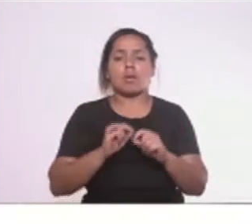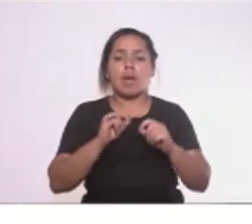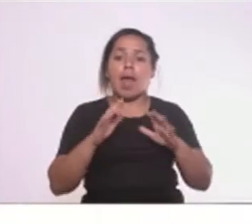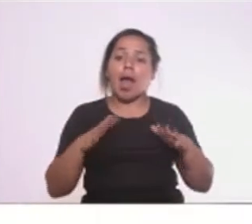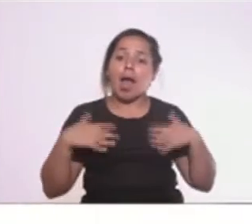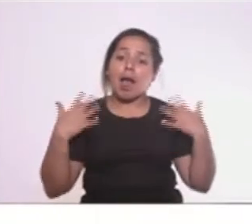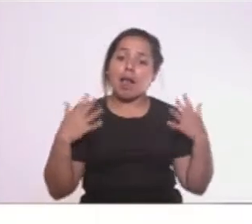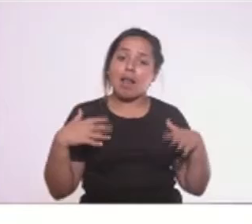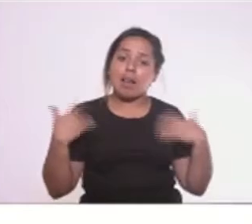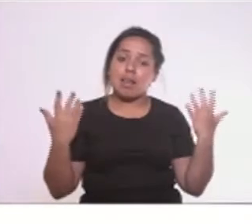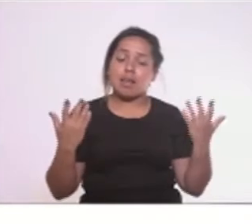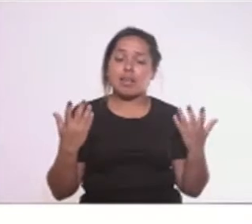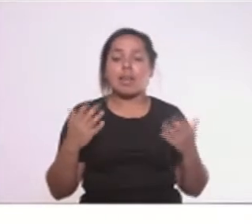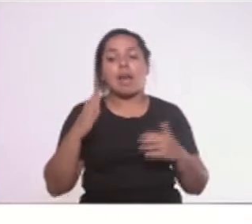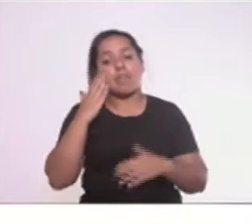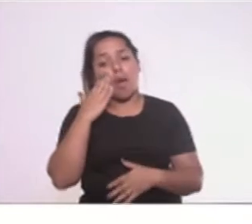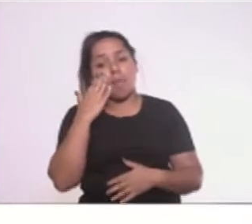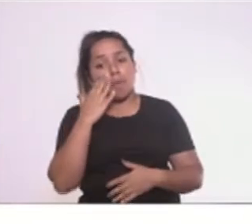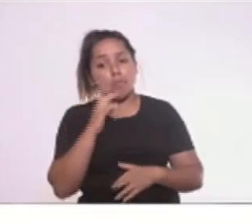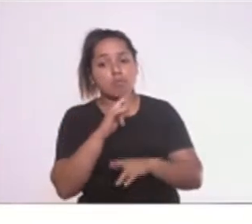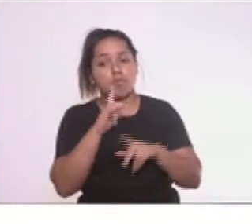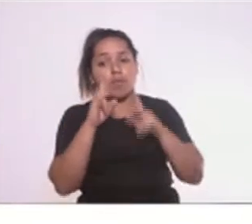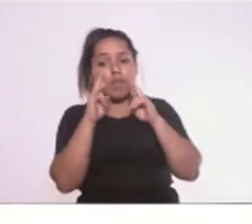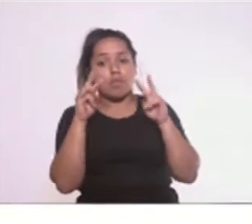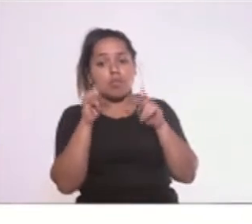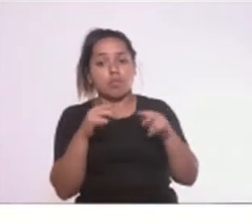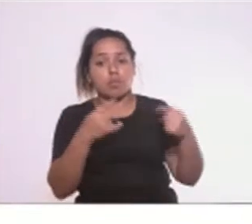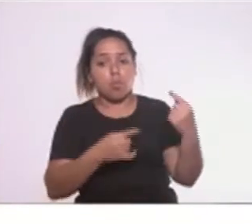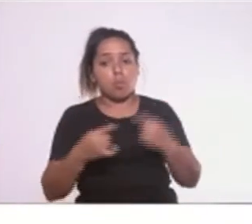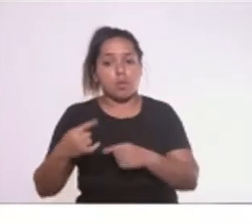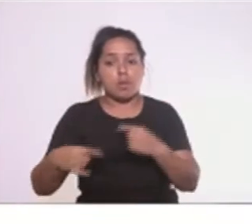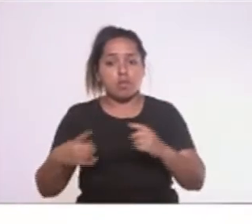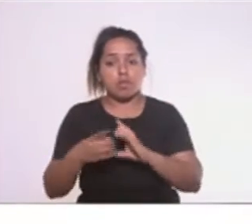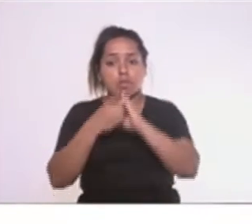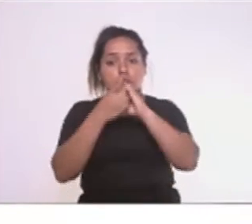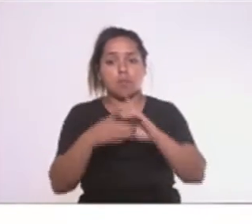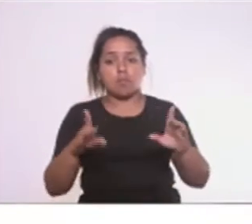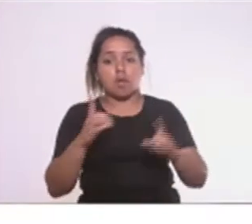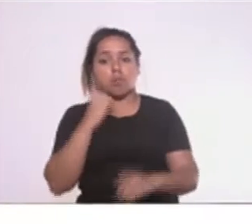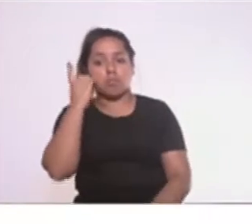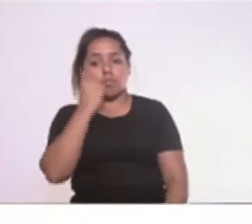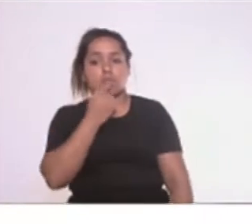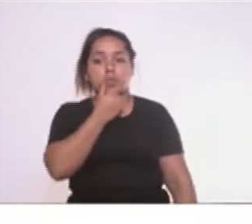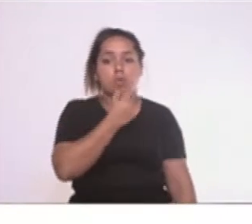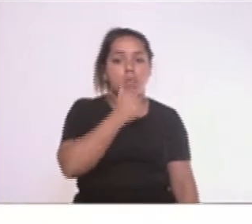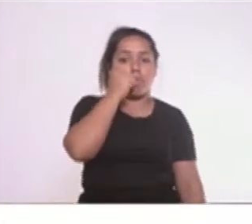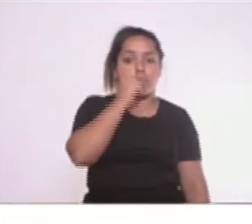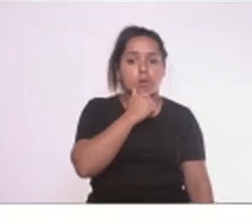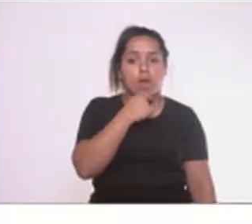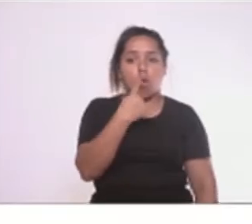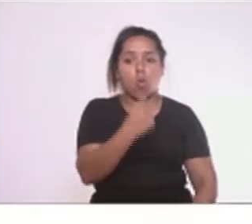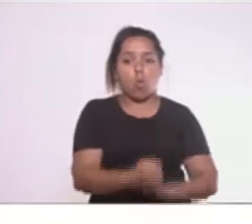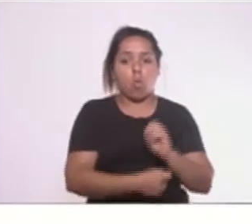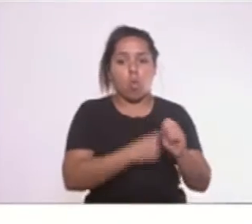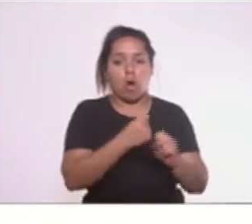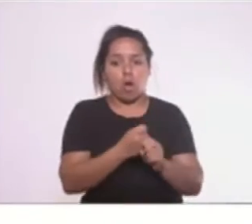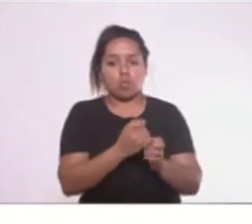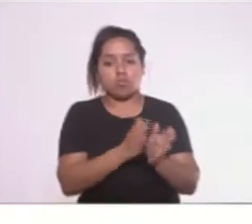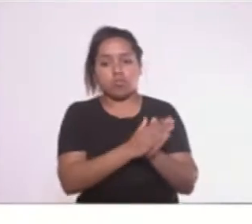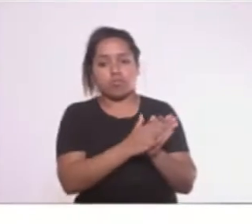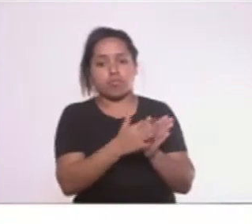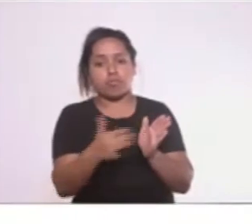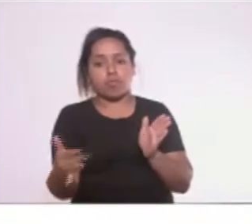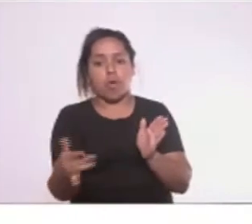convivência, ainda que na diferença democrática, é importante ressaltar, com deputados e deputadas ao longo desse primeiro ano. Naturalmente que a